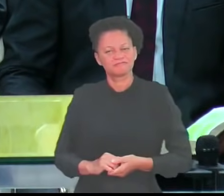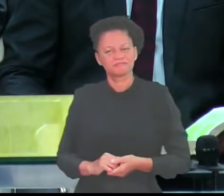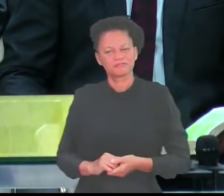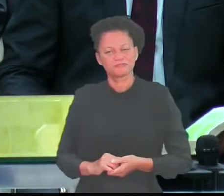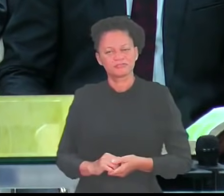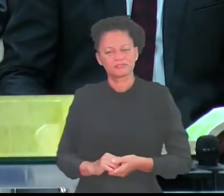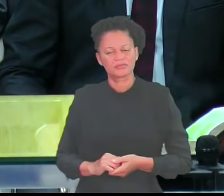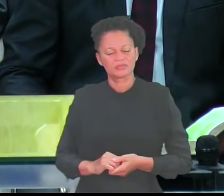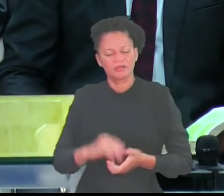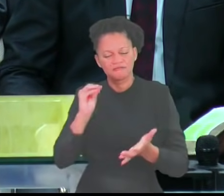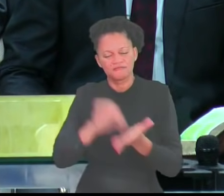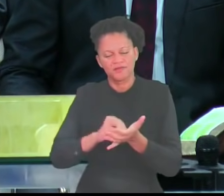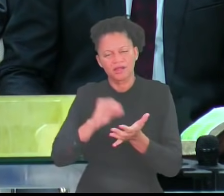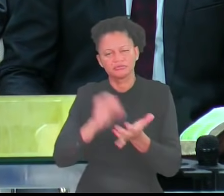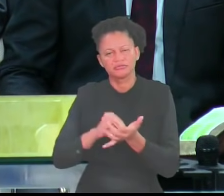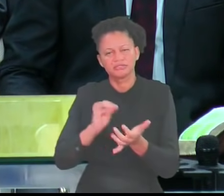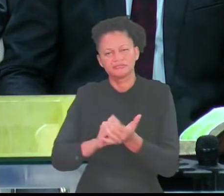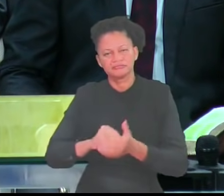Deserto.